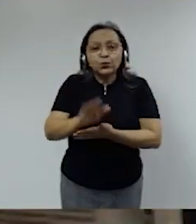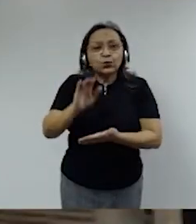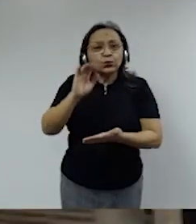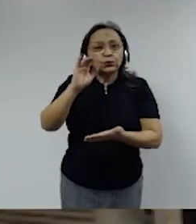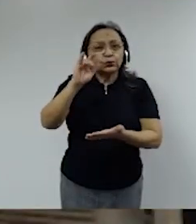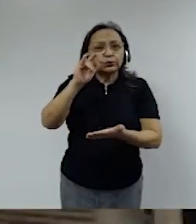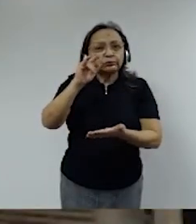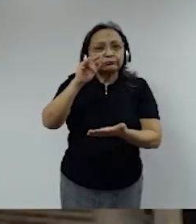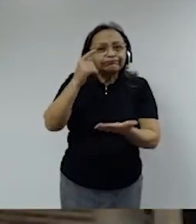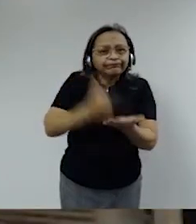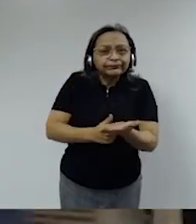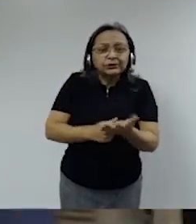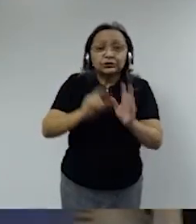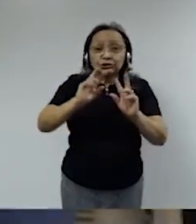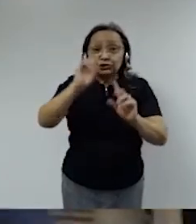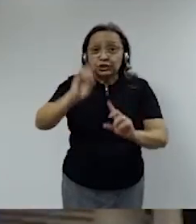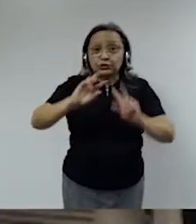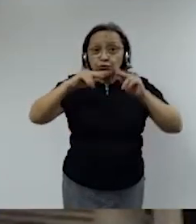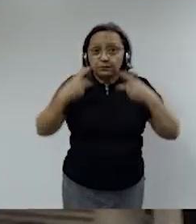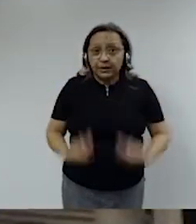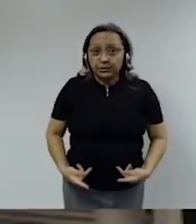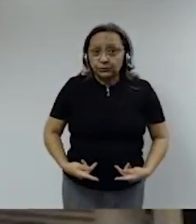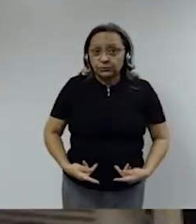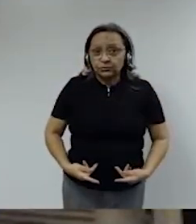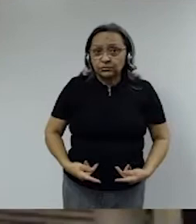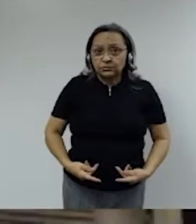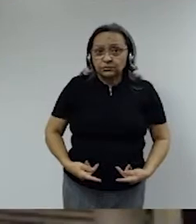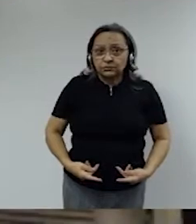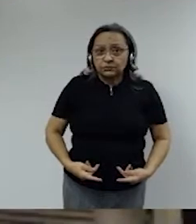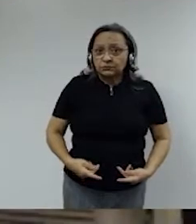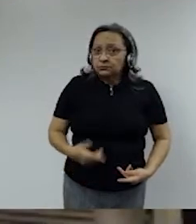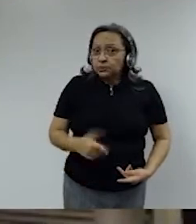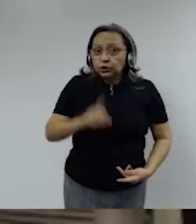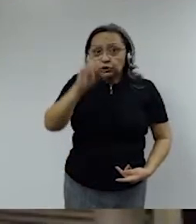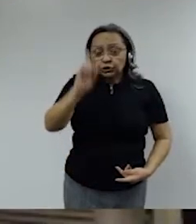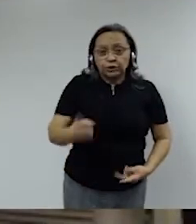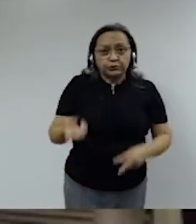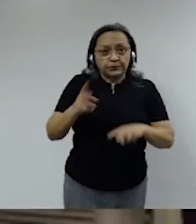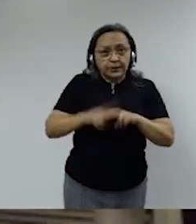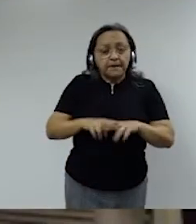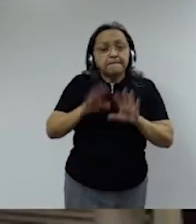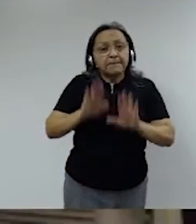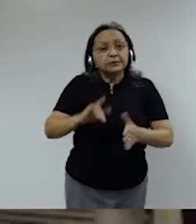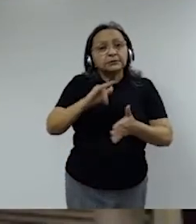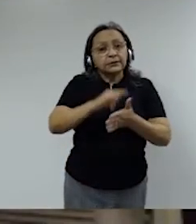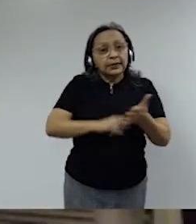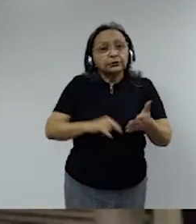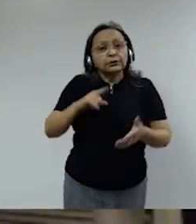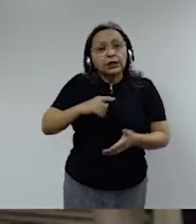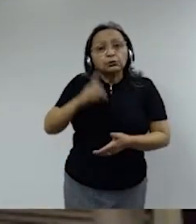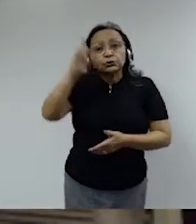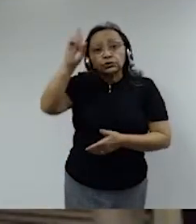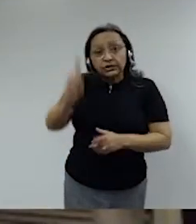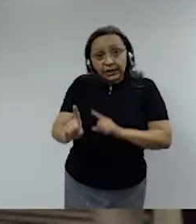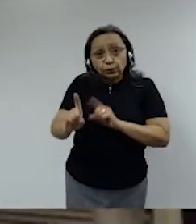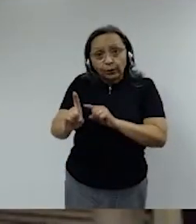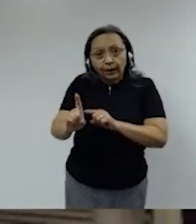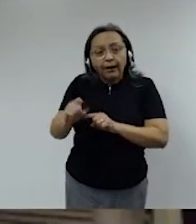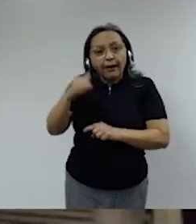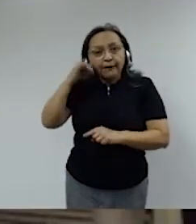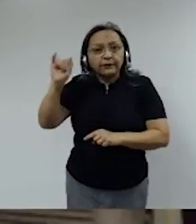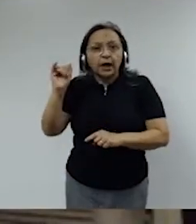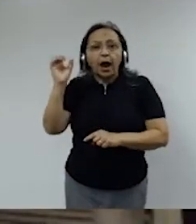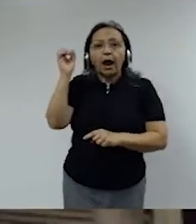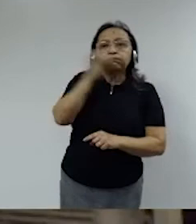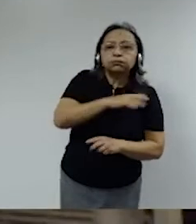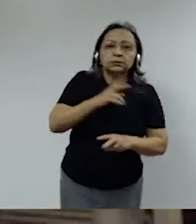direitos humanos, há um direito a não ser preso. Mas os tratados de direitos humanos traziam o direito a não ser arbitrariamente preso. E